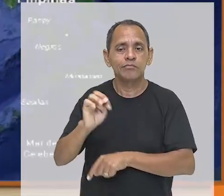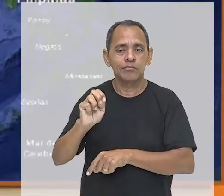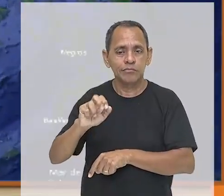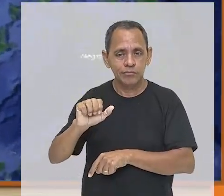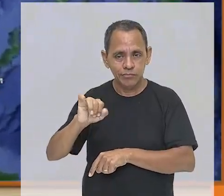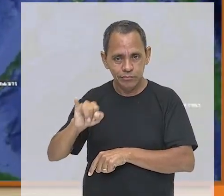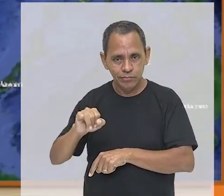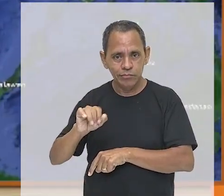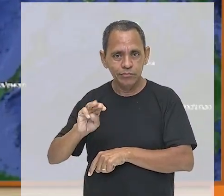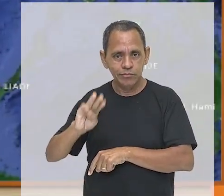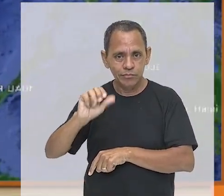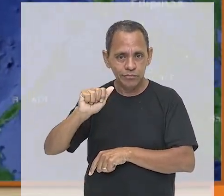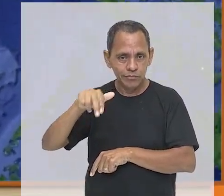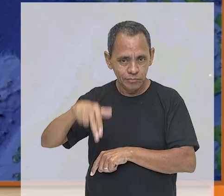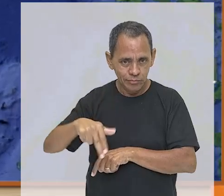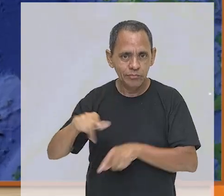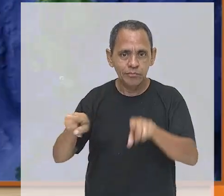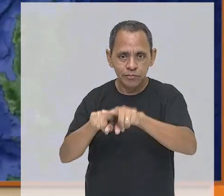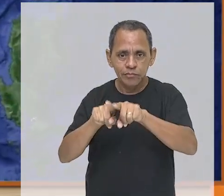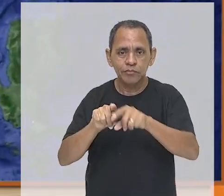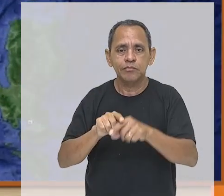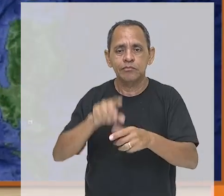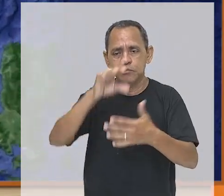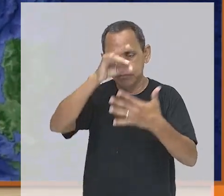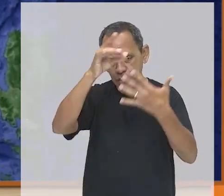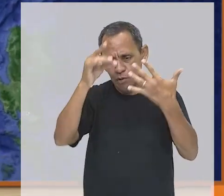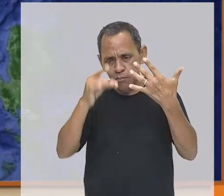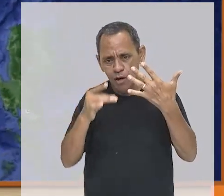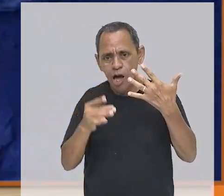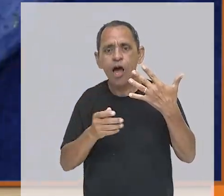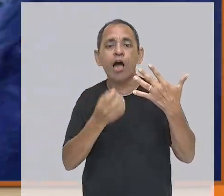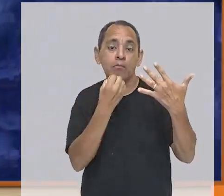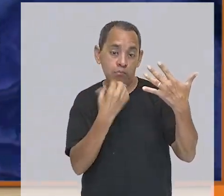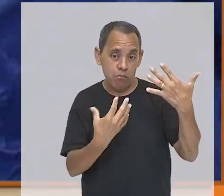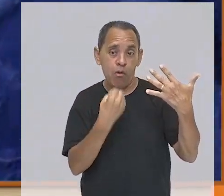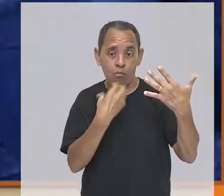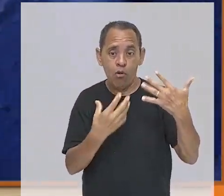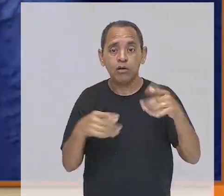das Filipinas, Vietnã, Hong Kong, né? São áreas,